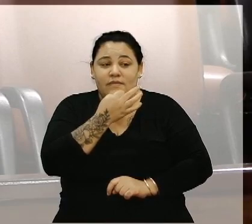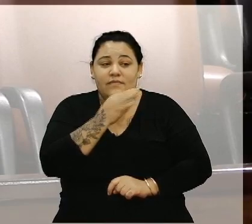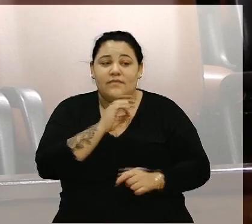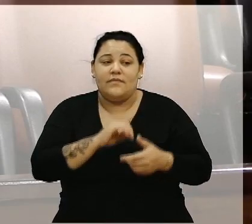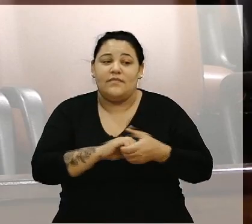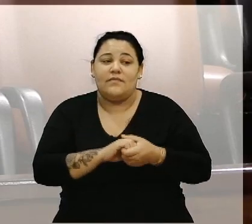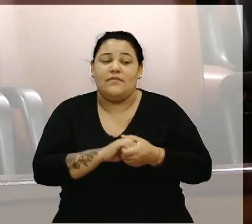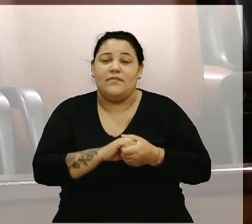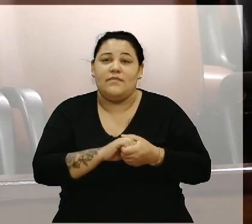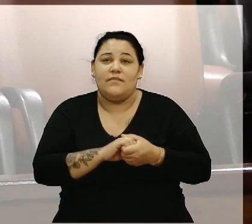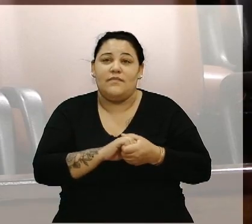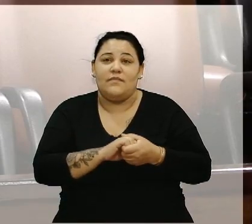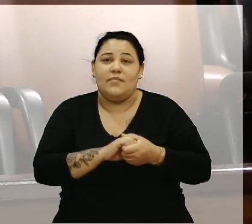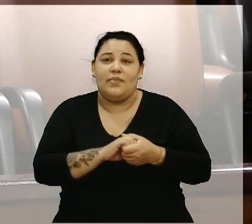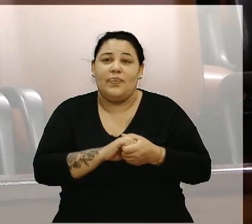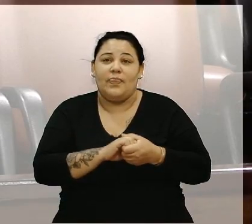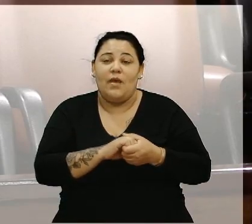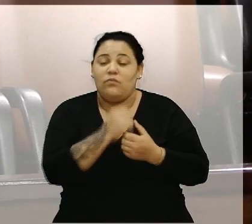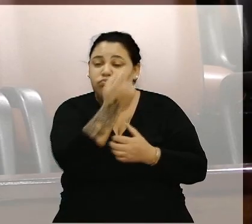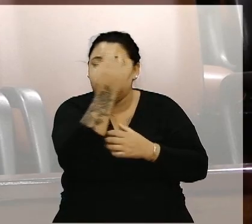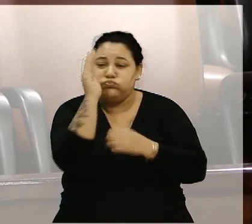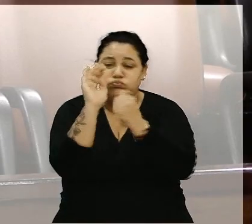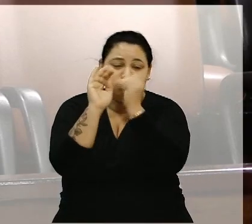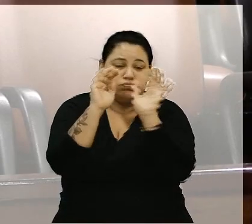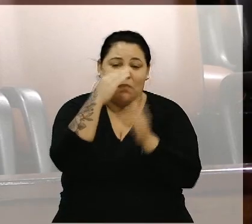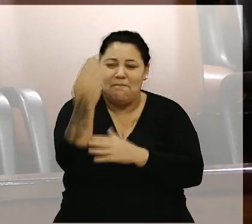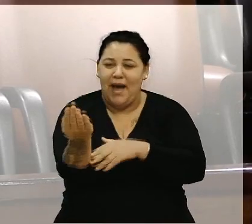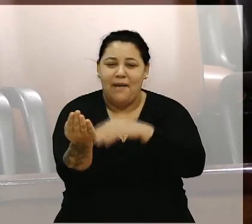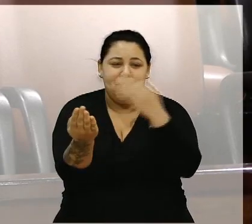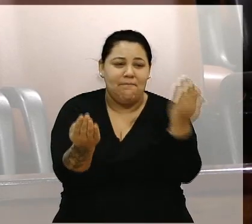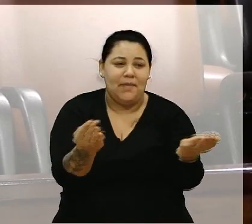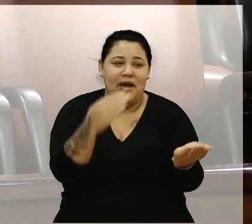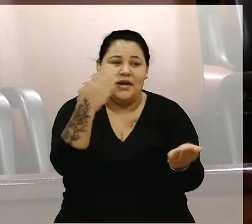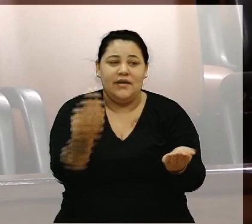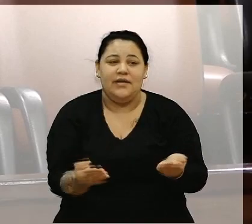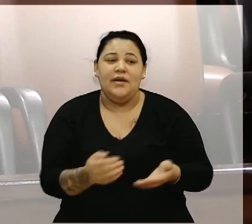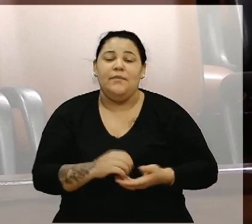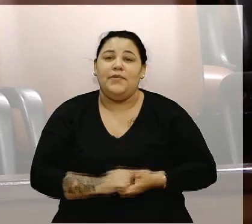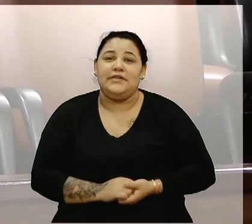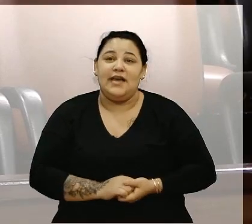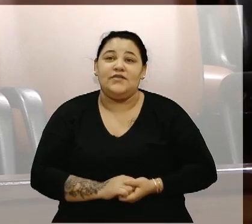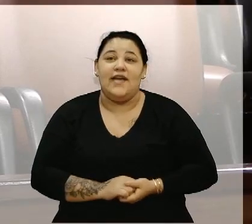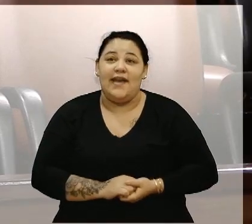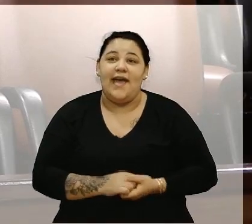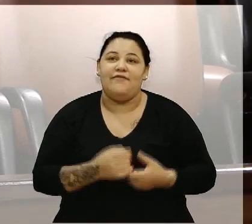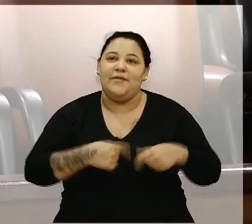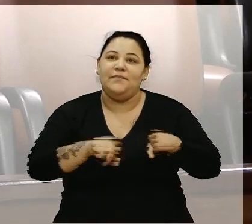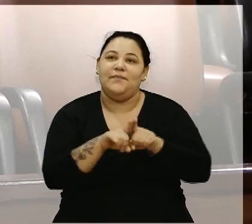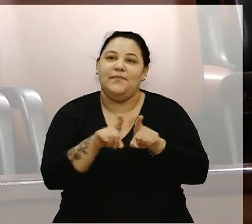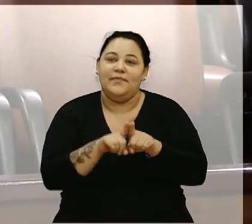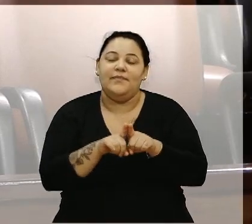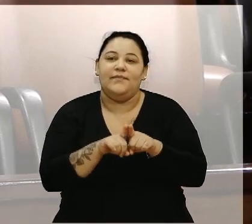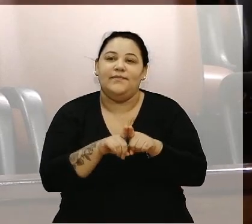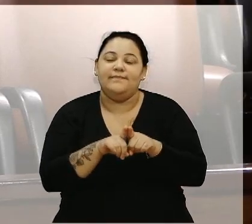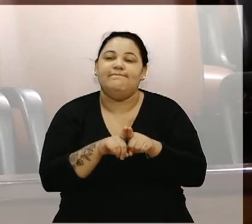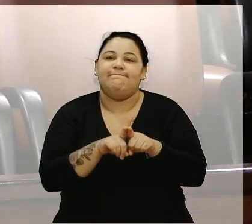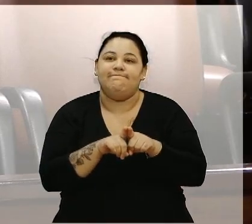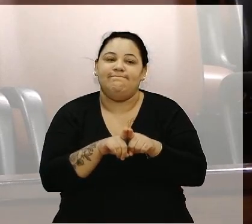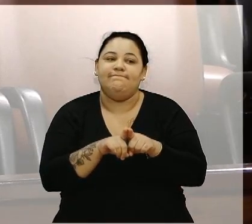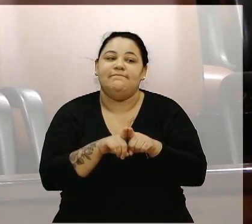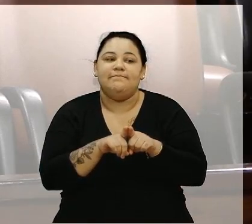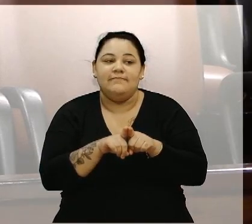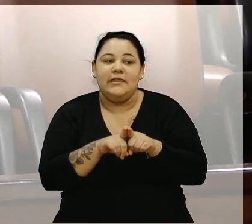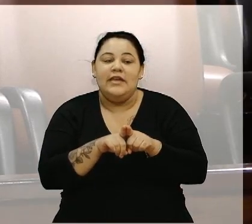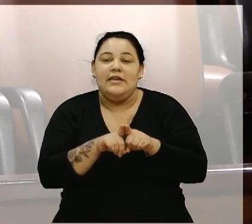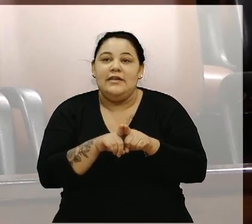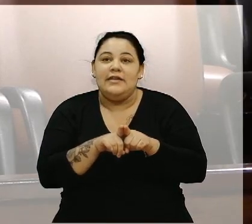estão derrubando as matas, mas o que me chamou muita atenção, Zé D'Ambrosio, dias agora de trás, eu tive num bairro em